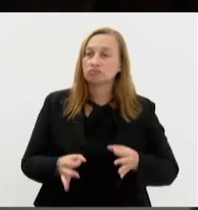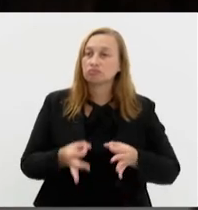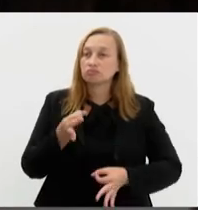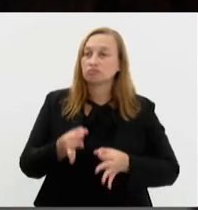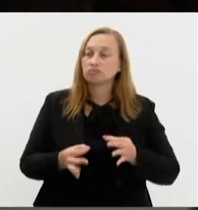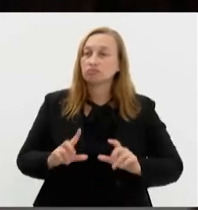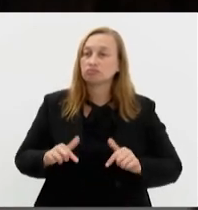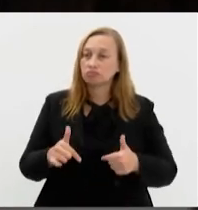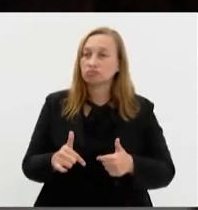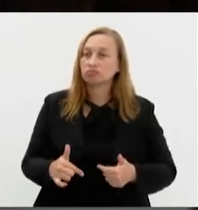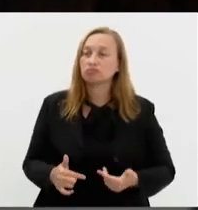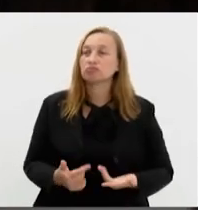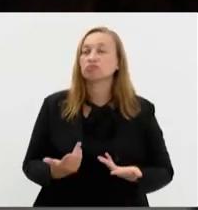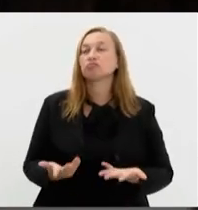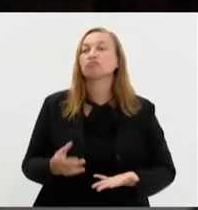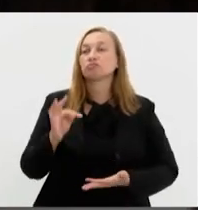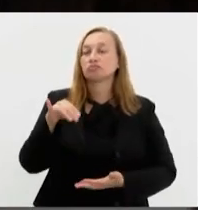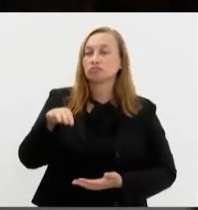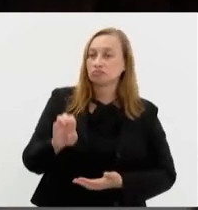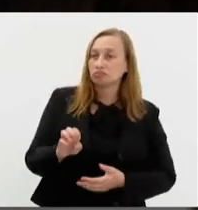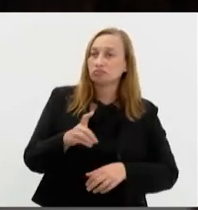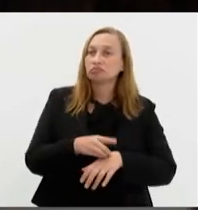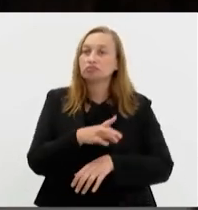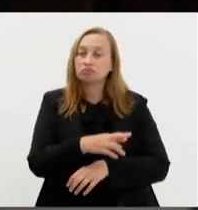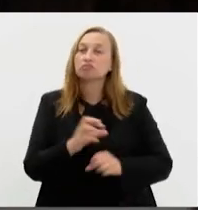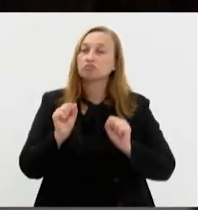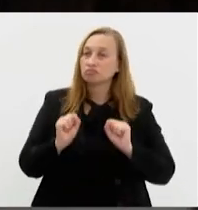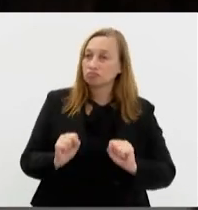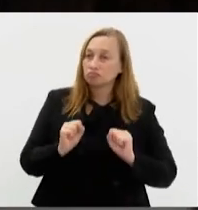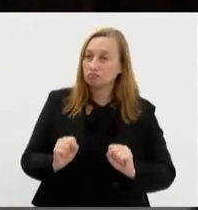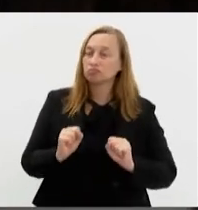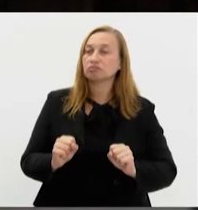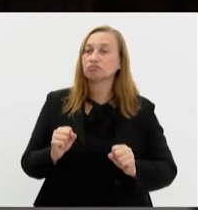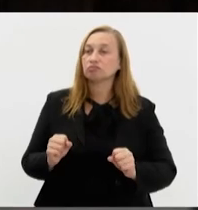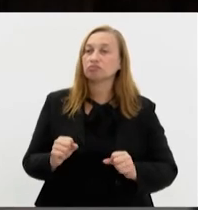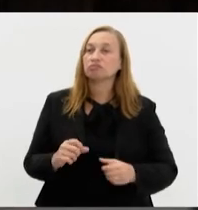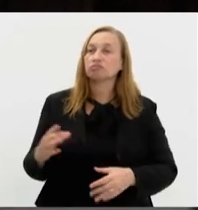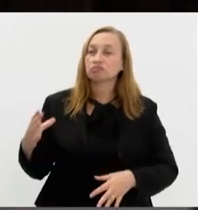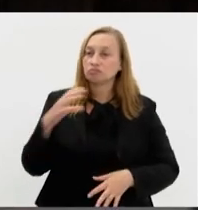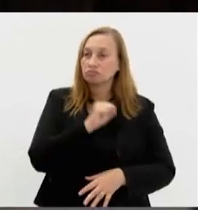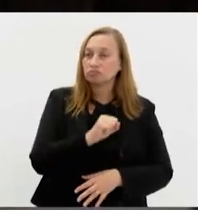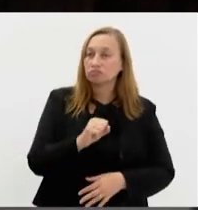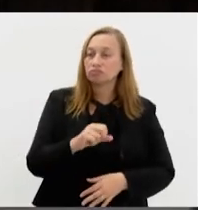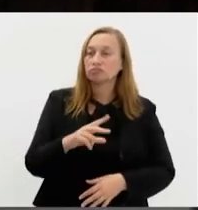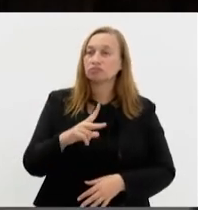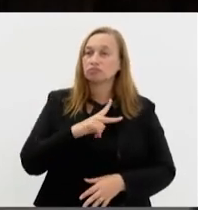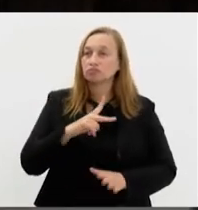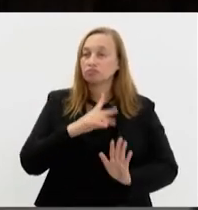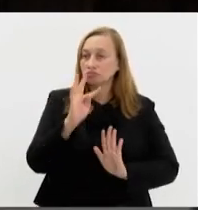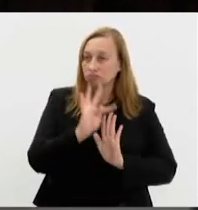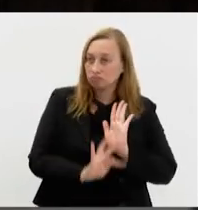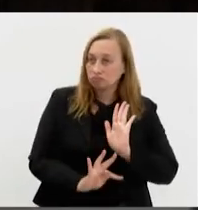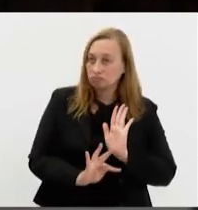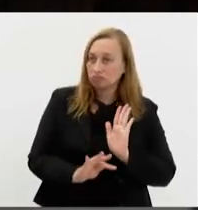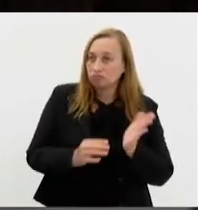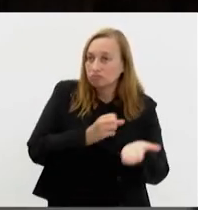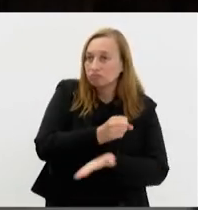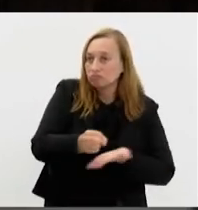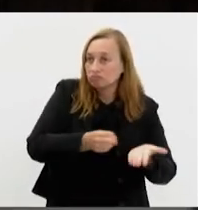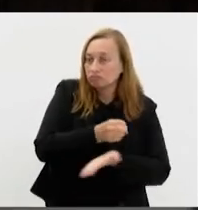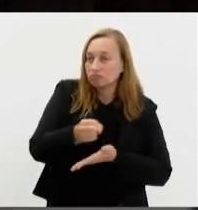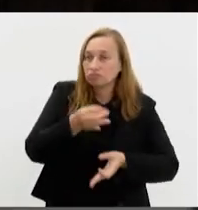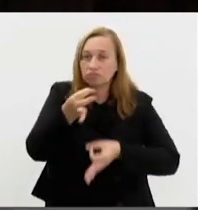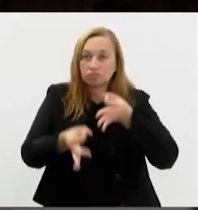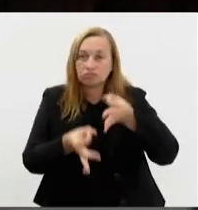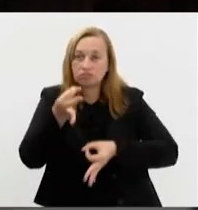Doutora Tatiana nós podemos extrair diretamente do próprio texto constitucional fundamentos jurídicos